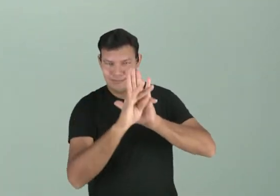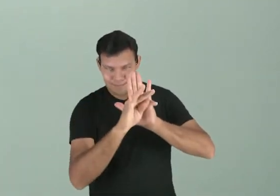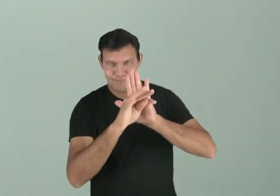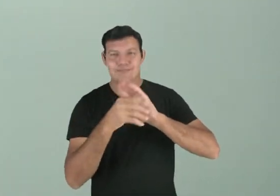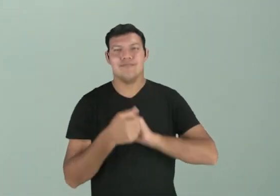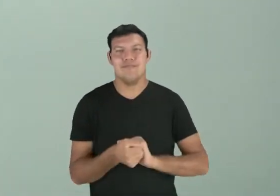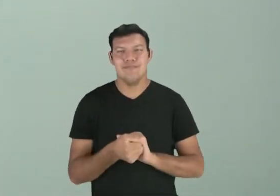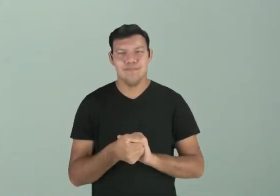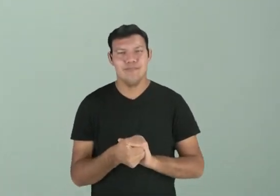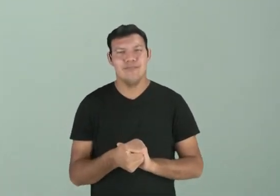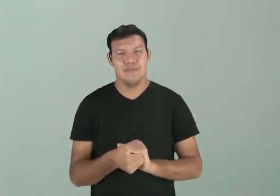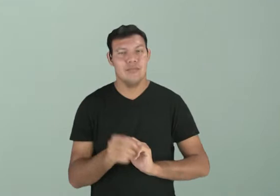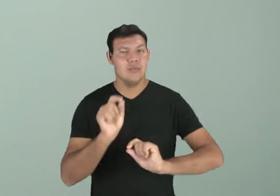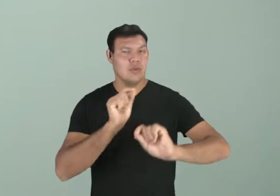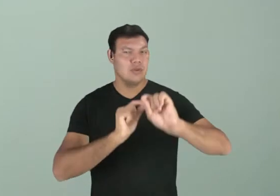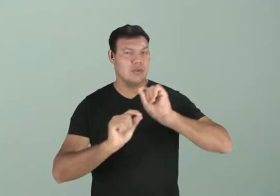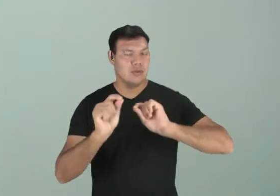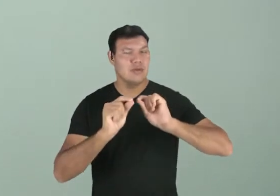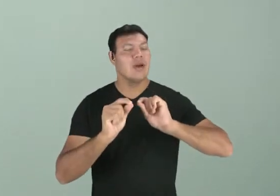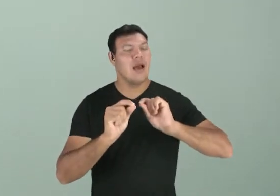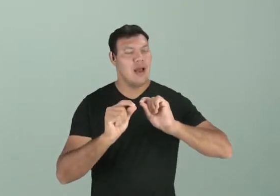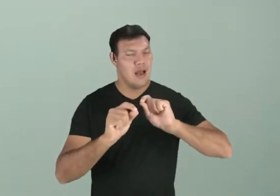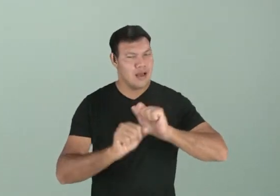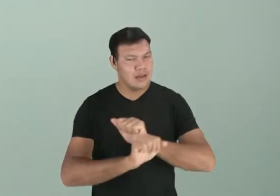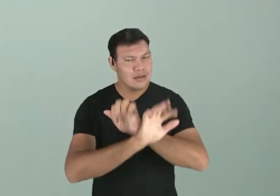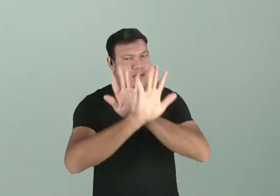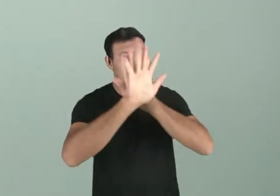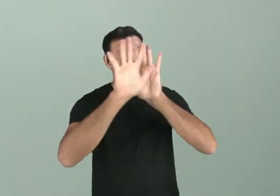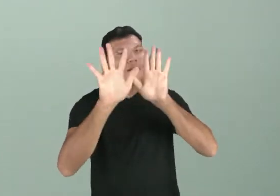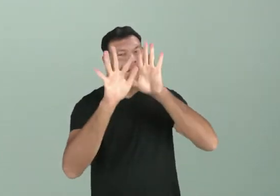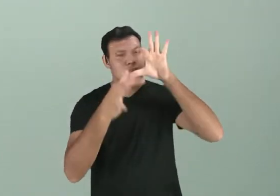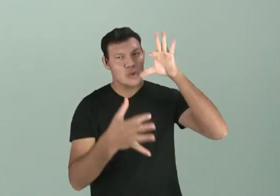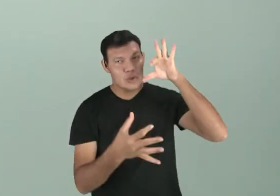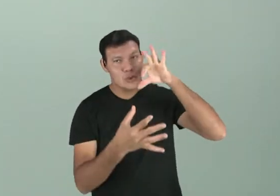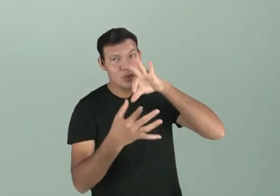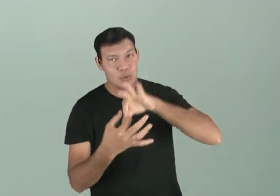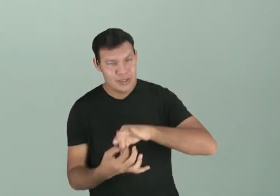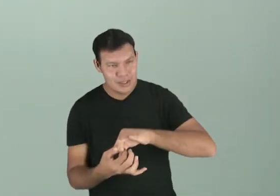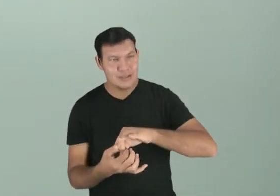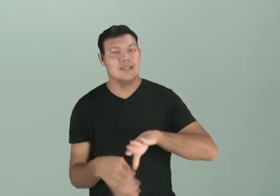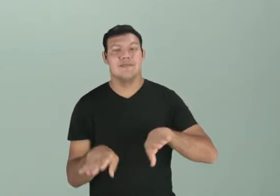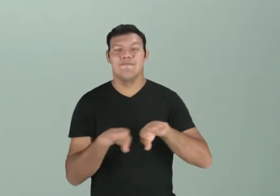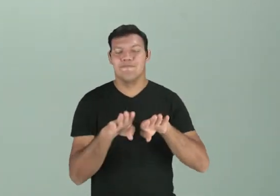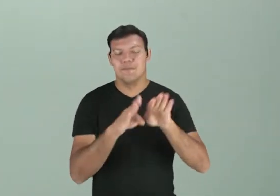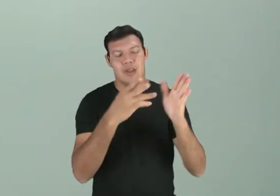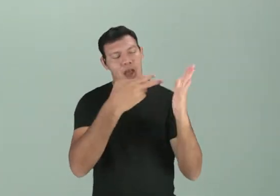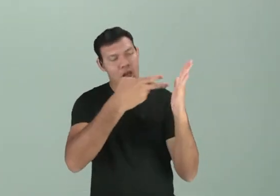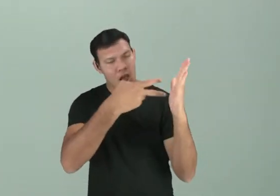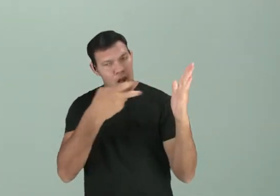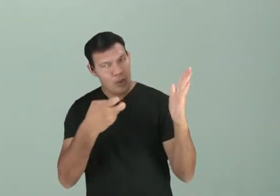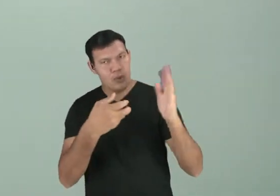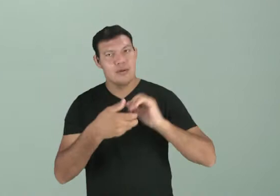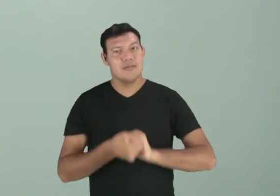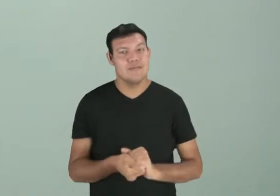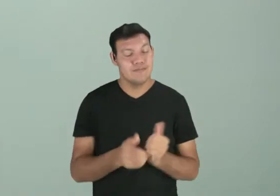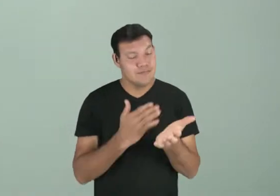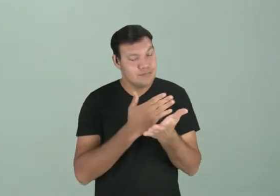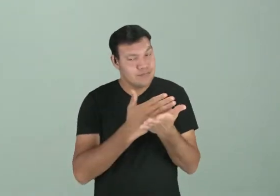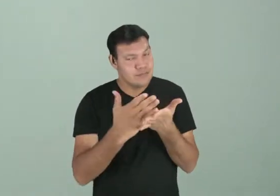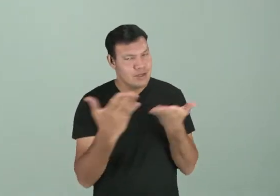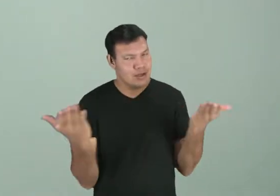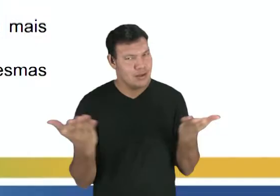para deixá-lo, torná-lo mais claro, mais coeso e também para interpretá-lo. Vamos lá, vamos